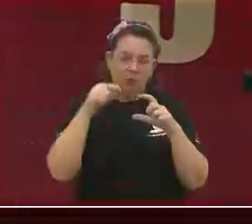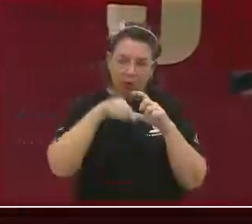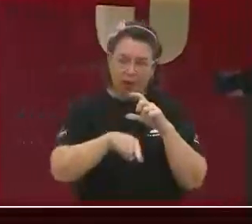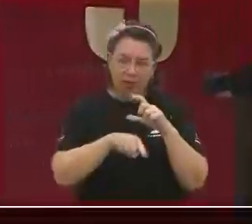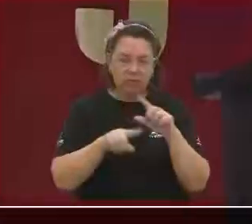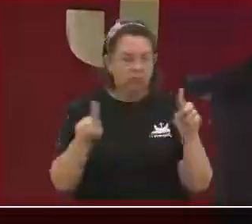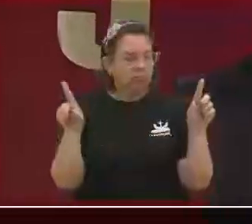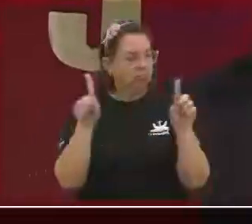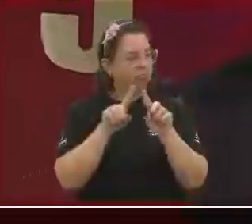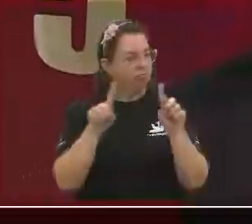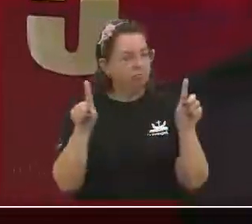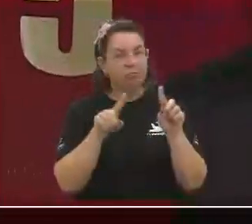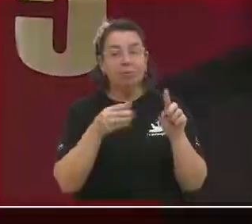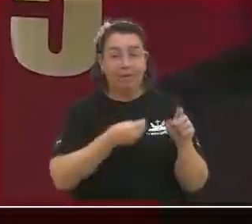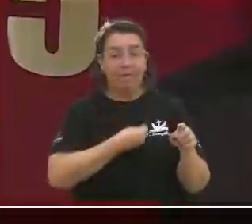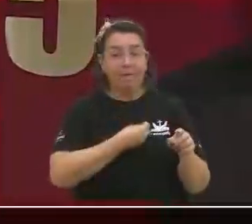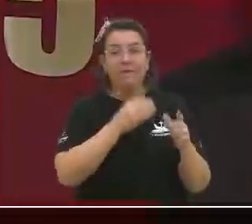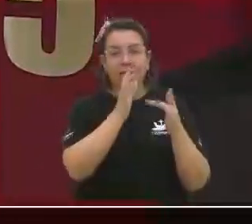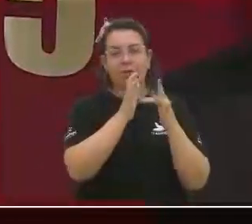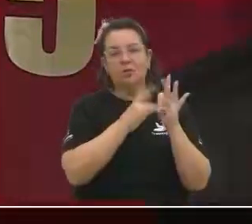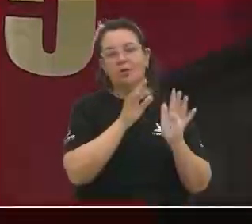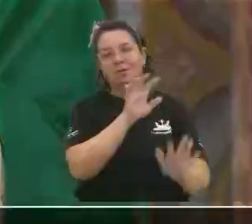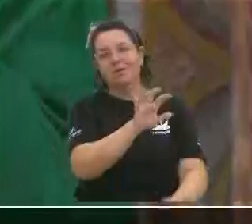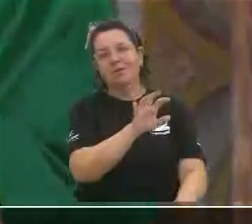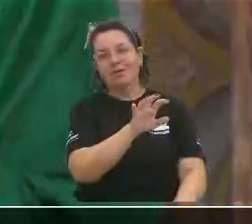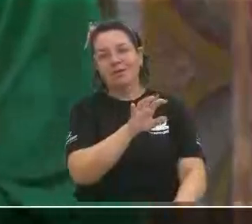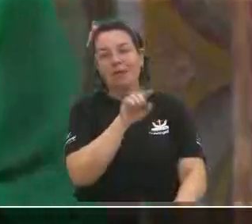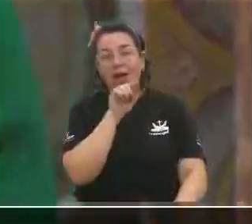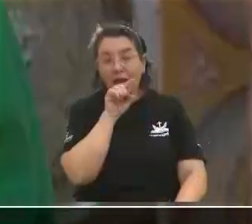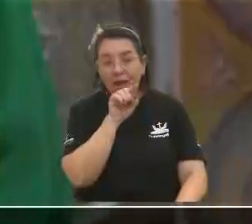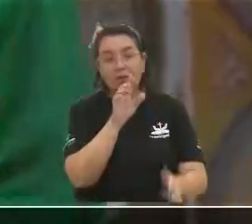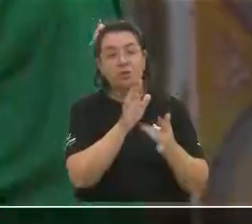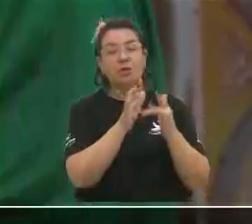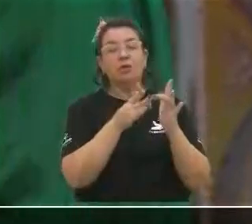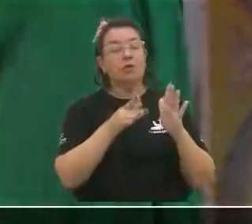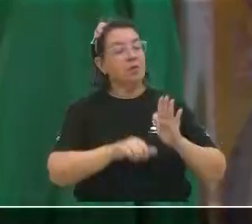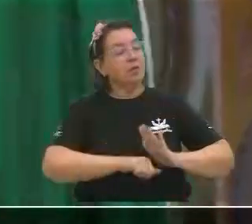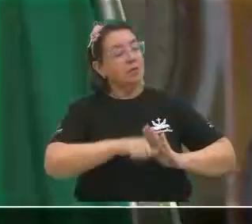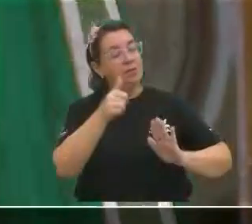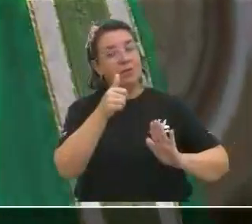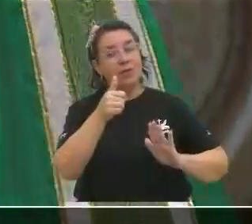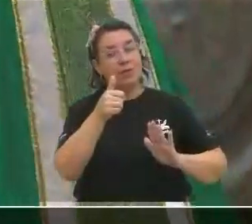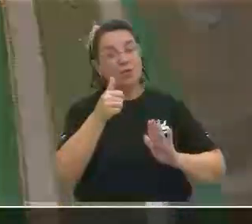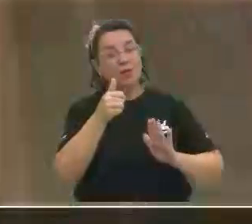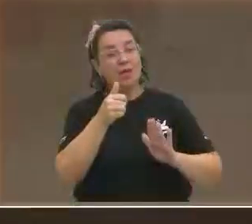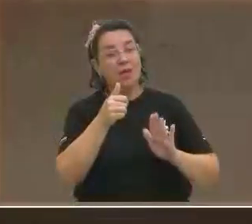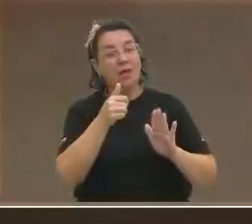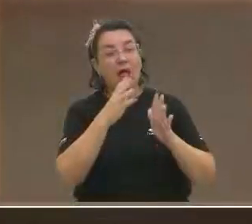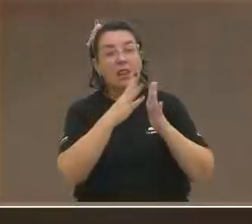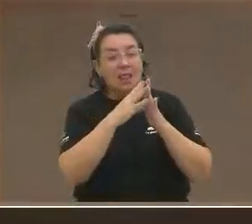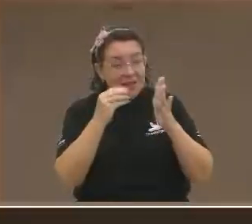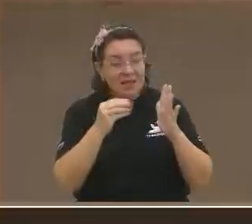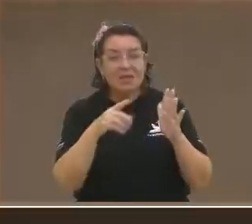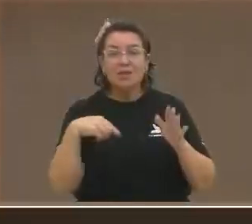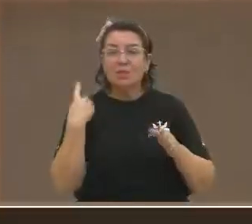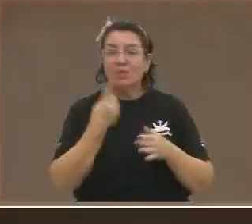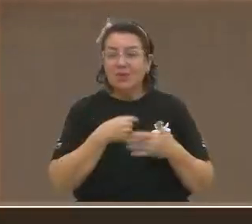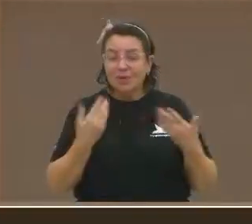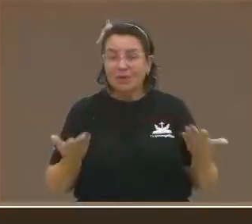de Jesus foi assim ele é o primeiro que nos dá o exemplo do que foi aplicado